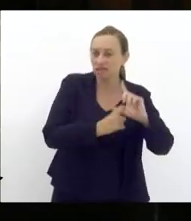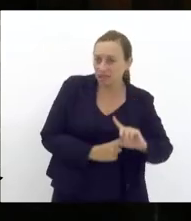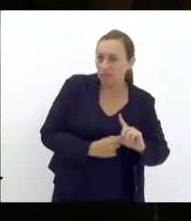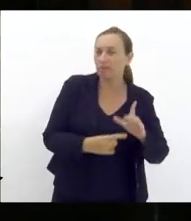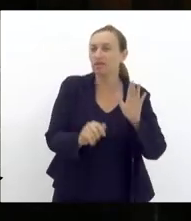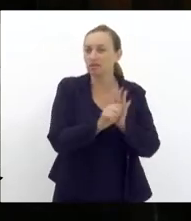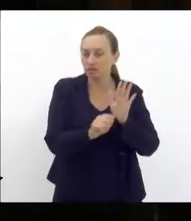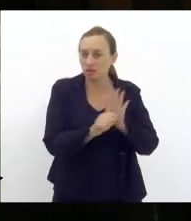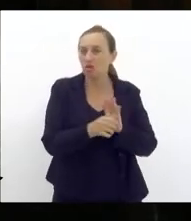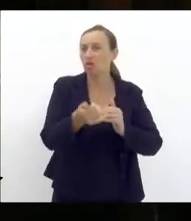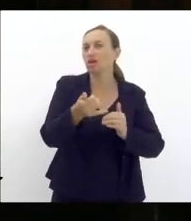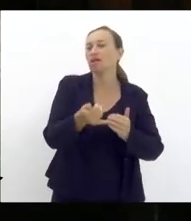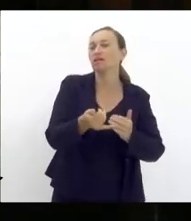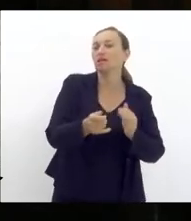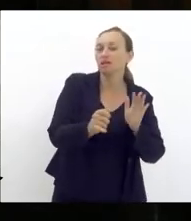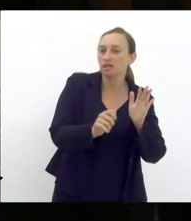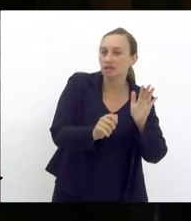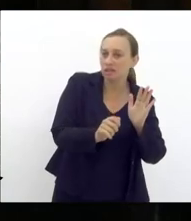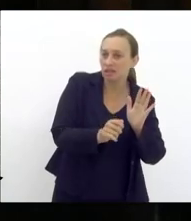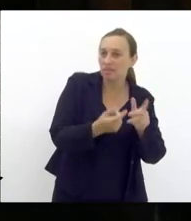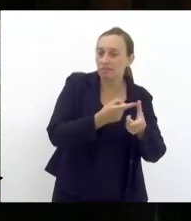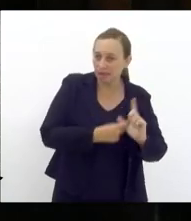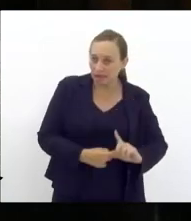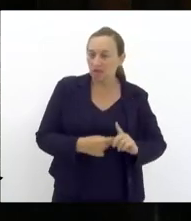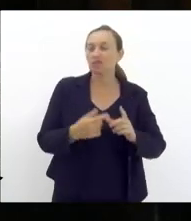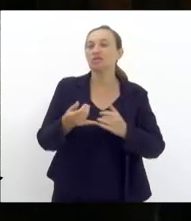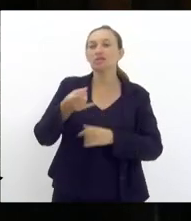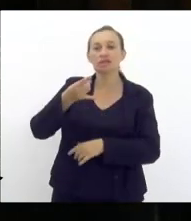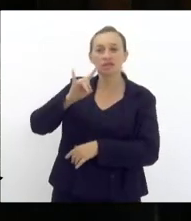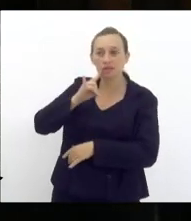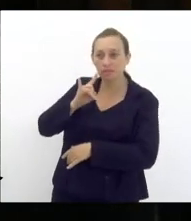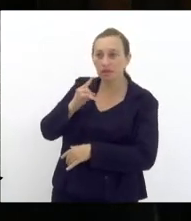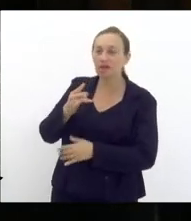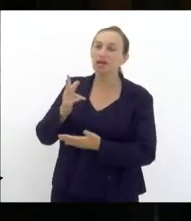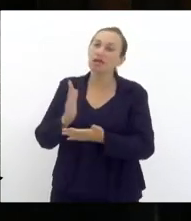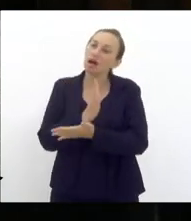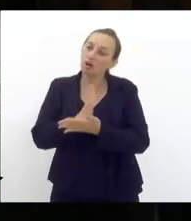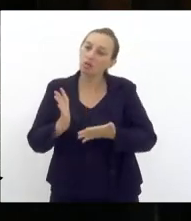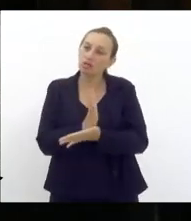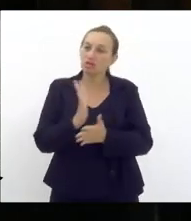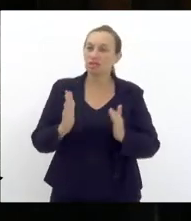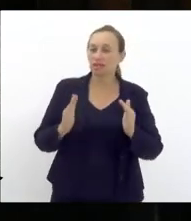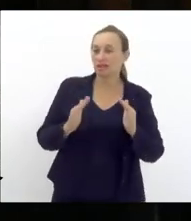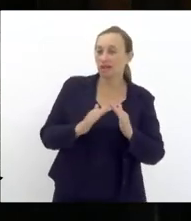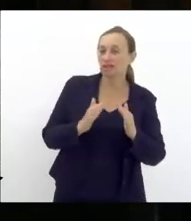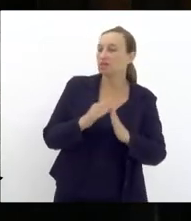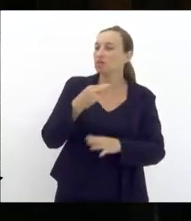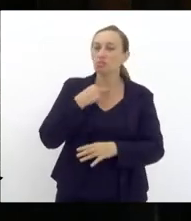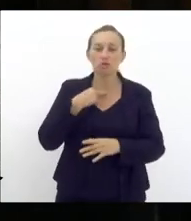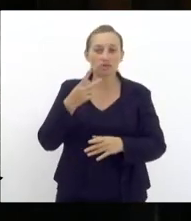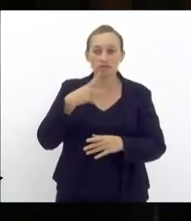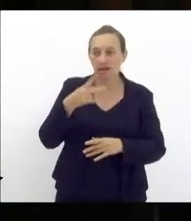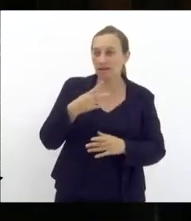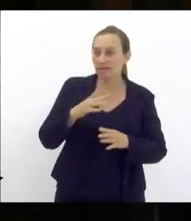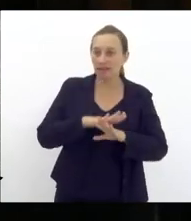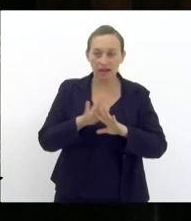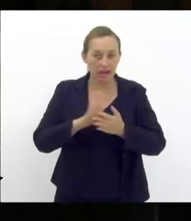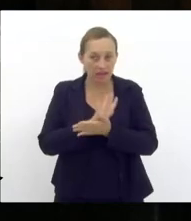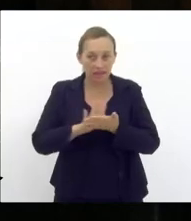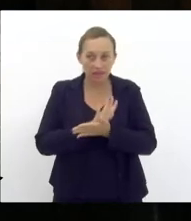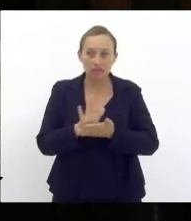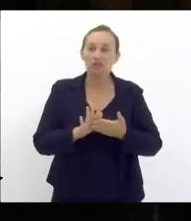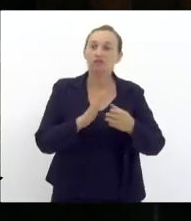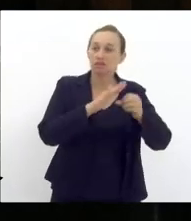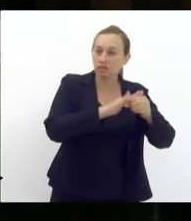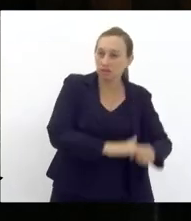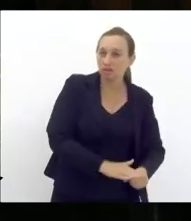e percebo que há alguns nessa casa a gente não pode generalizar e nem denegrir aqueles que sofrem as famílias que